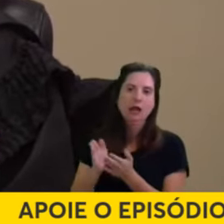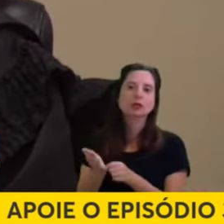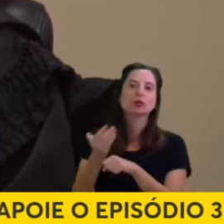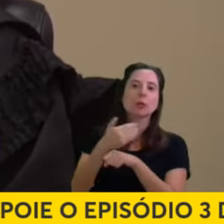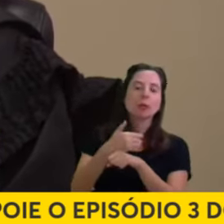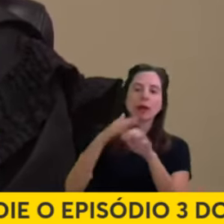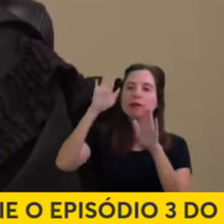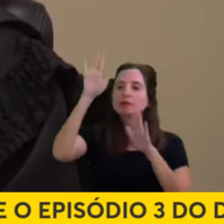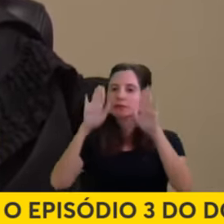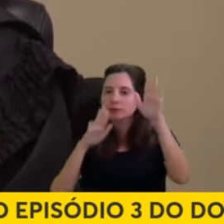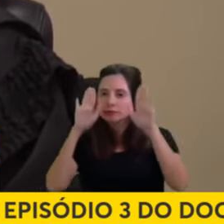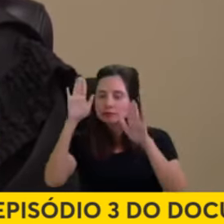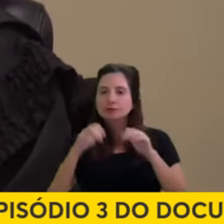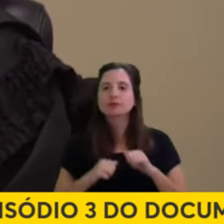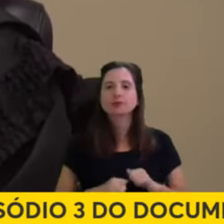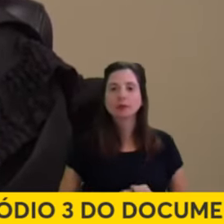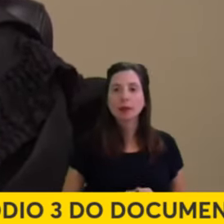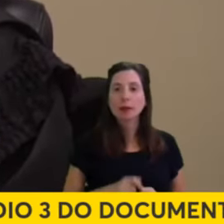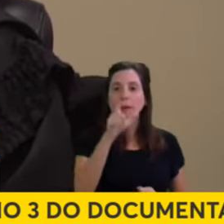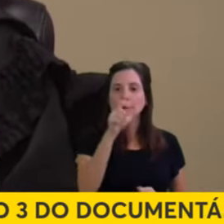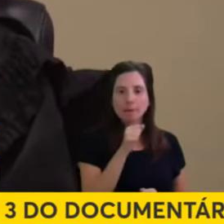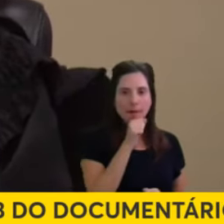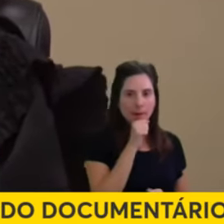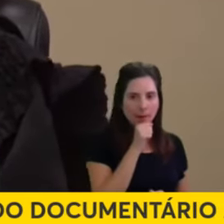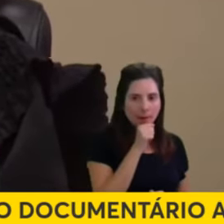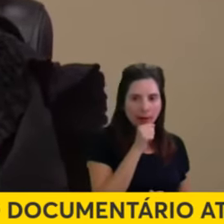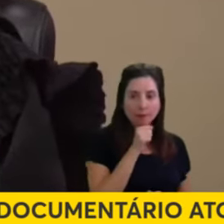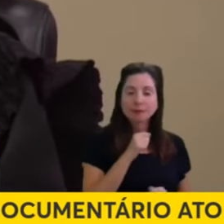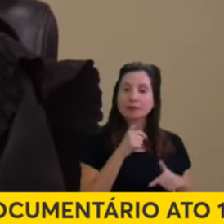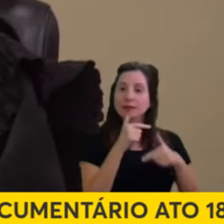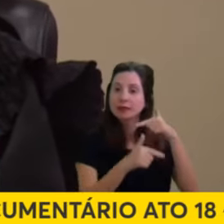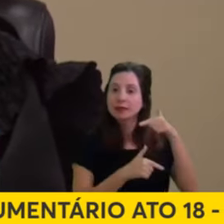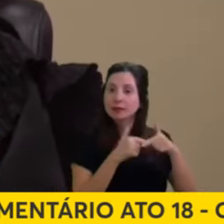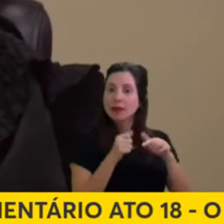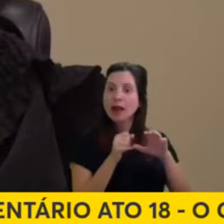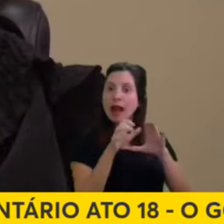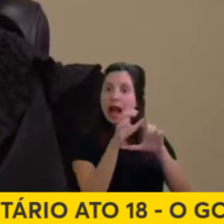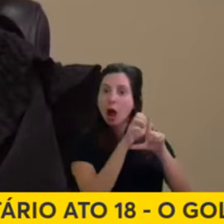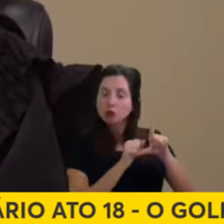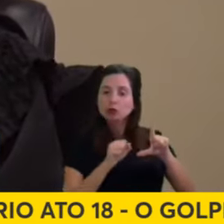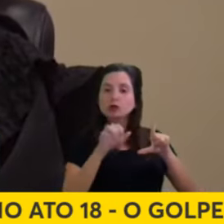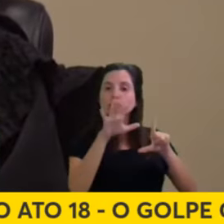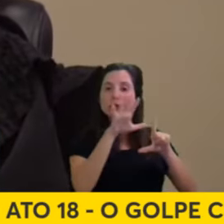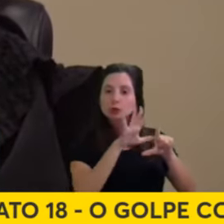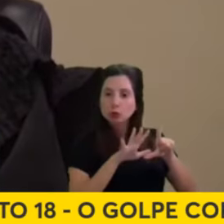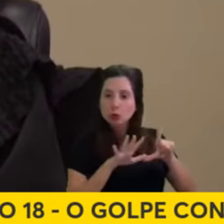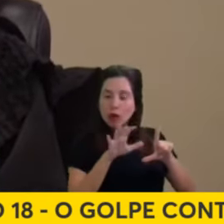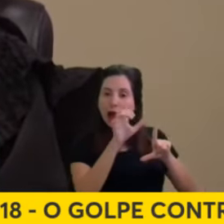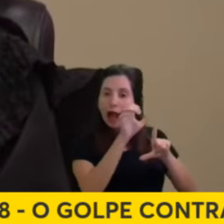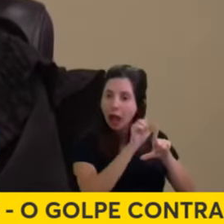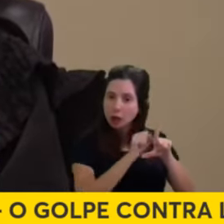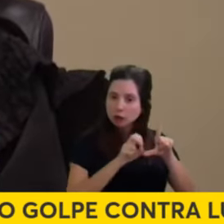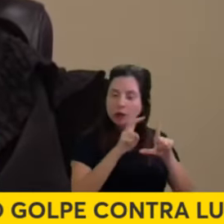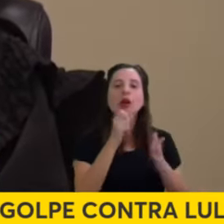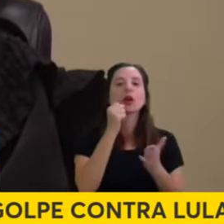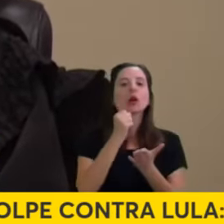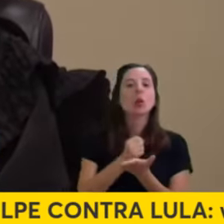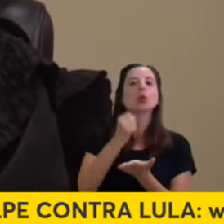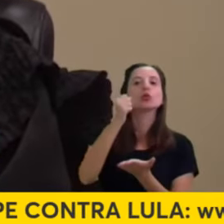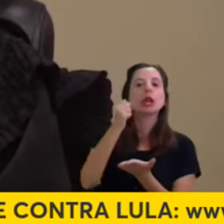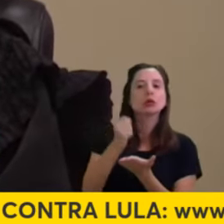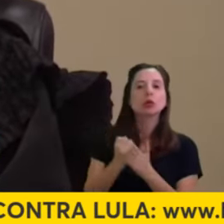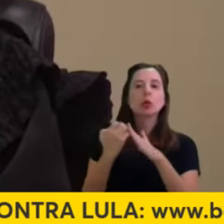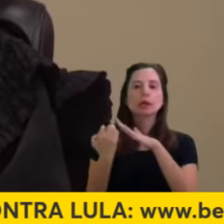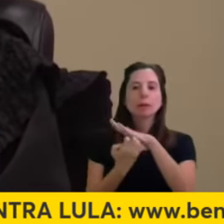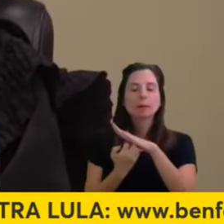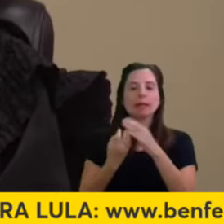coisa serviços aud individuais na coletiva de imprensa ela contratou a empresa technic Brasil que recebeu o valor de